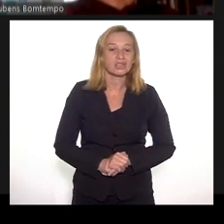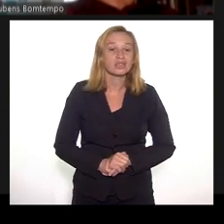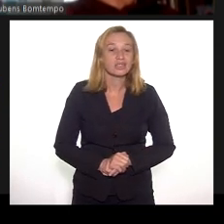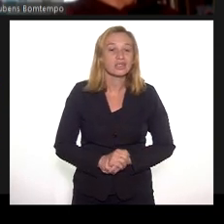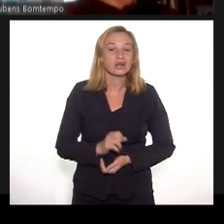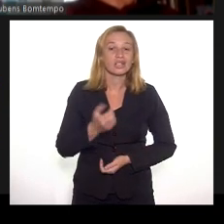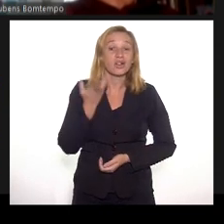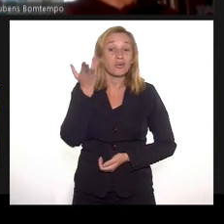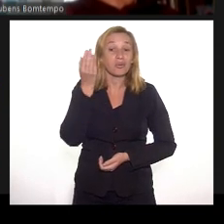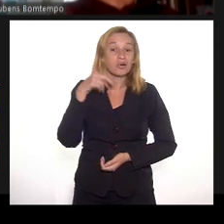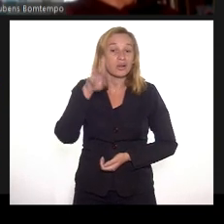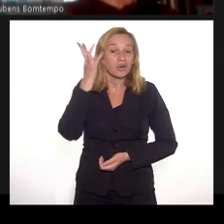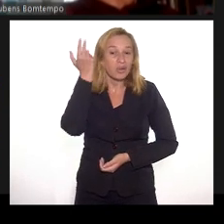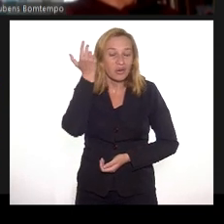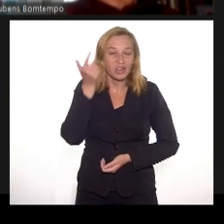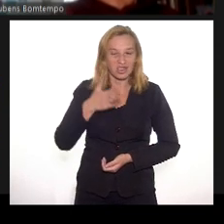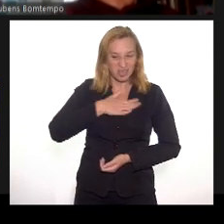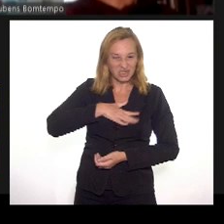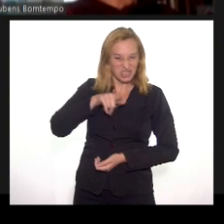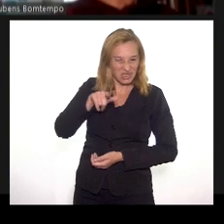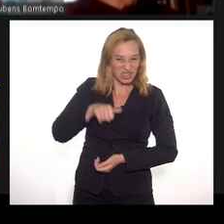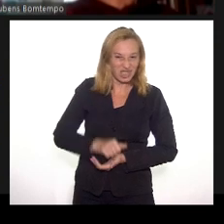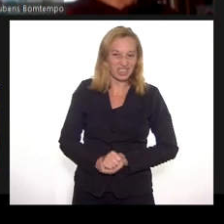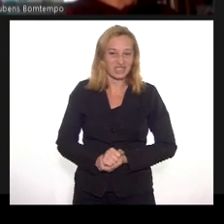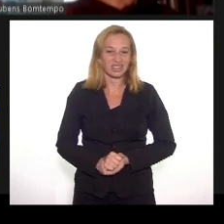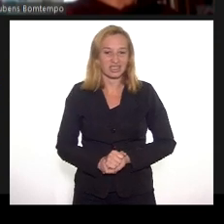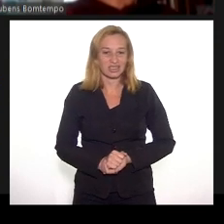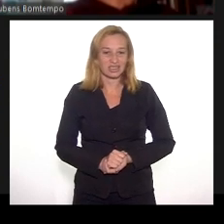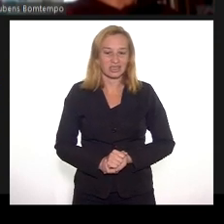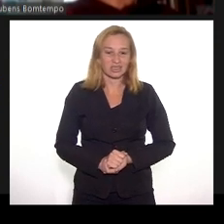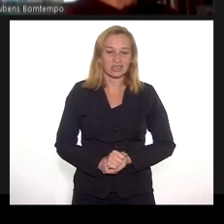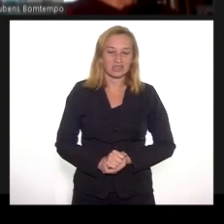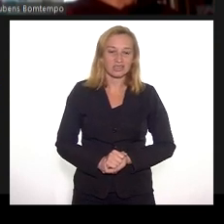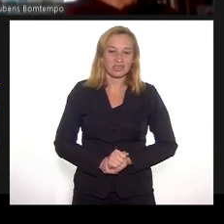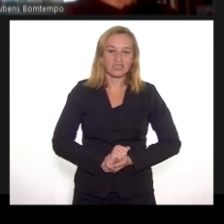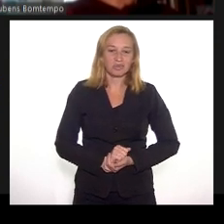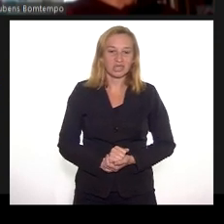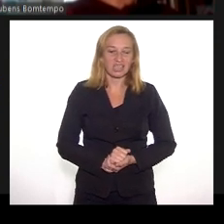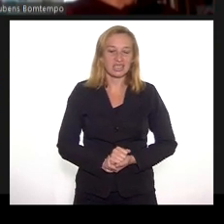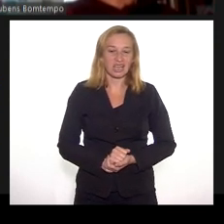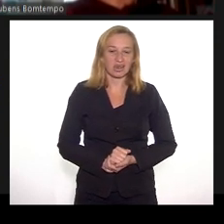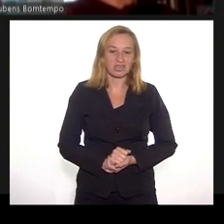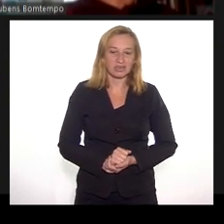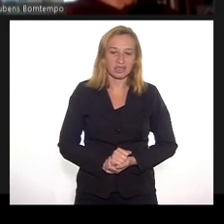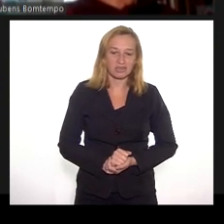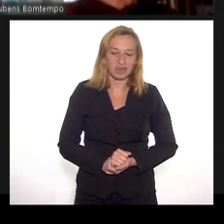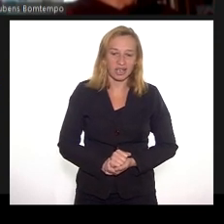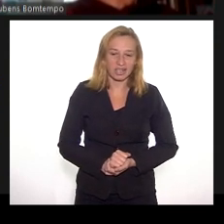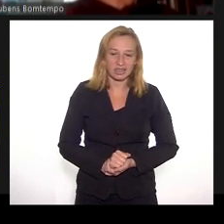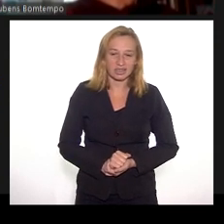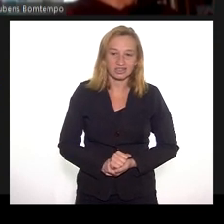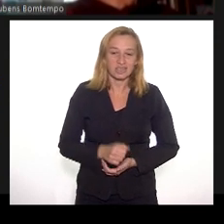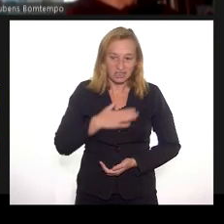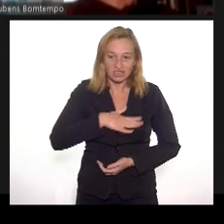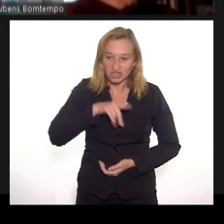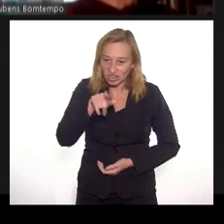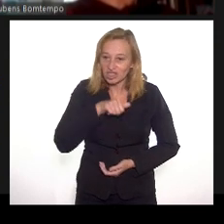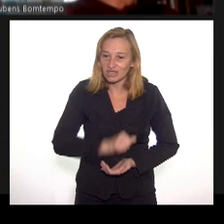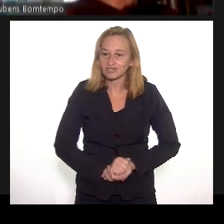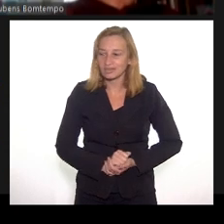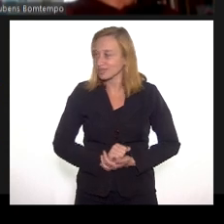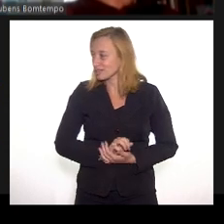Eliomar? Gostou? Valseada também. Gostou aí, Eliomar?